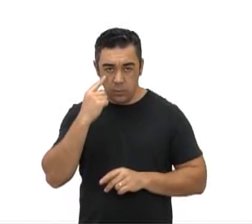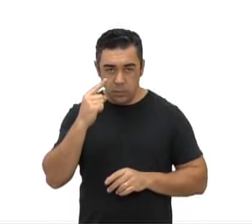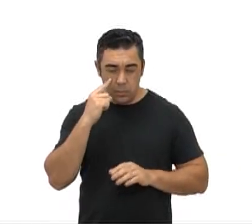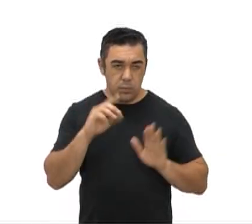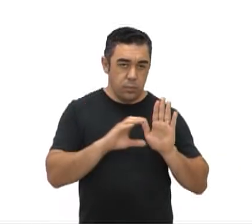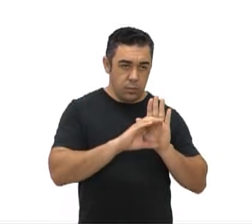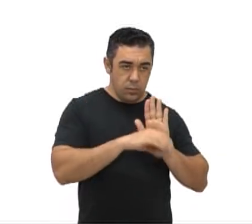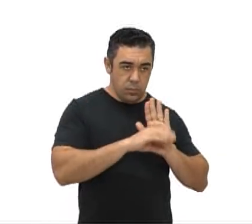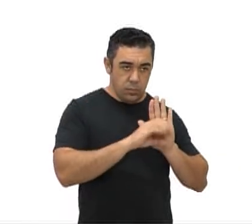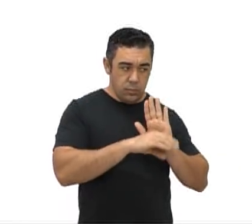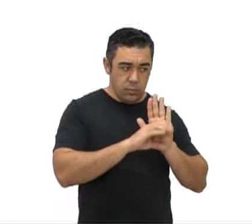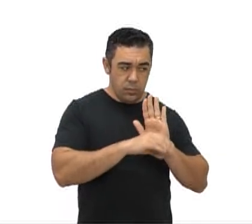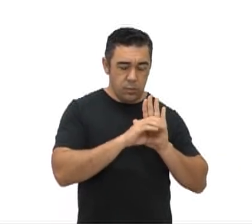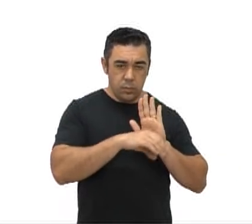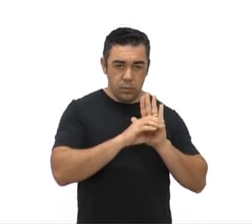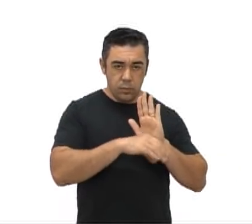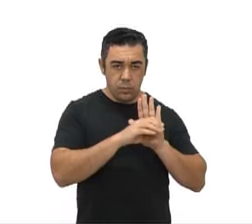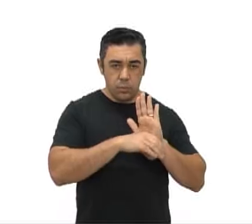conceito,